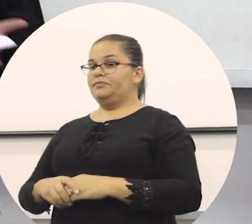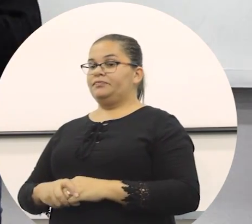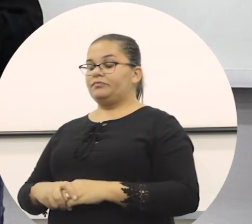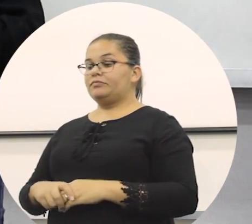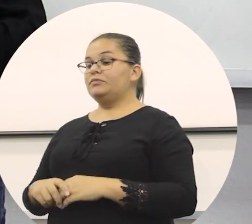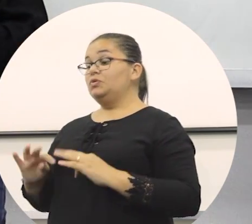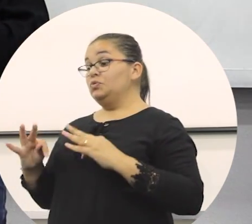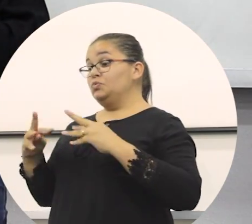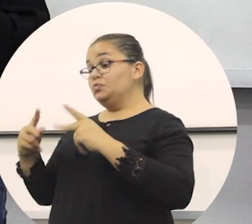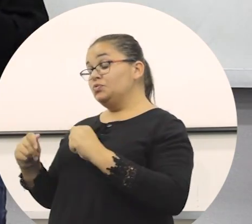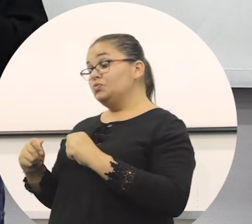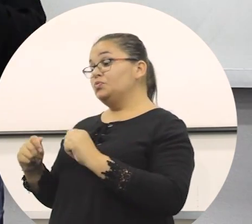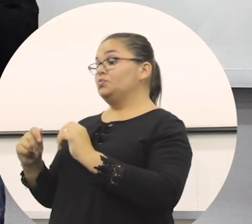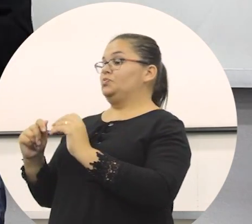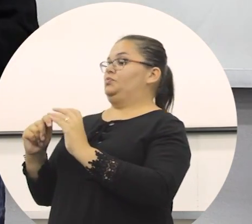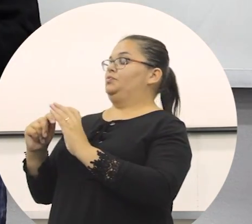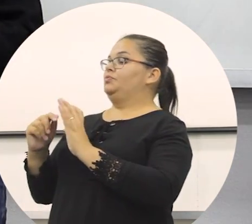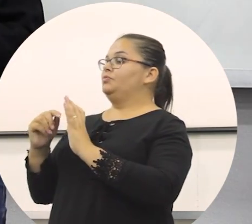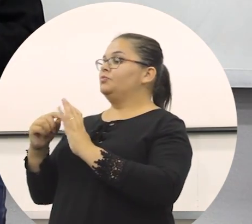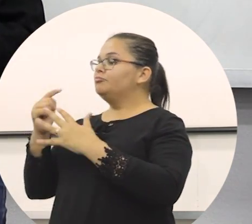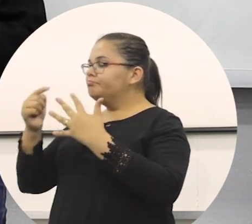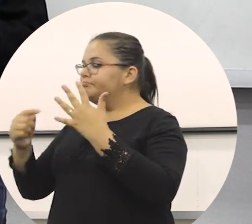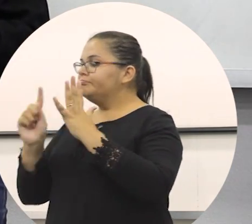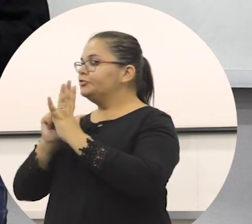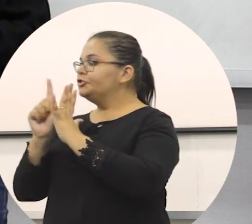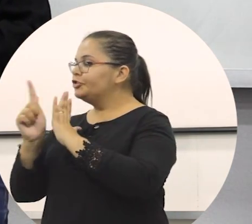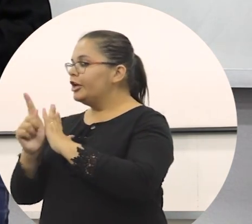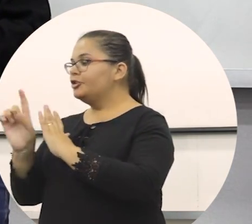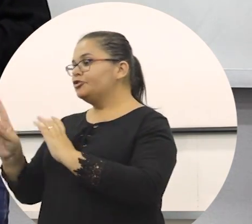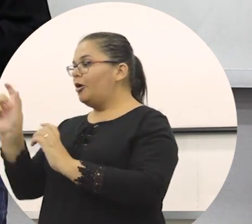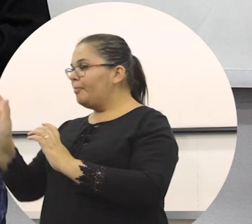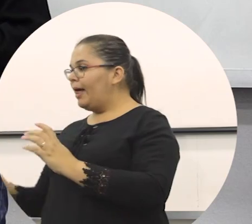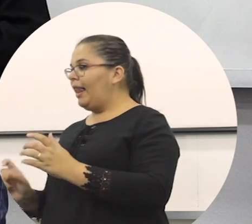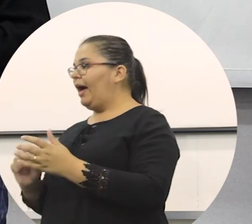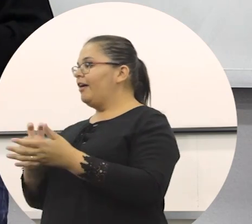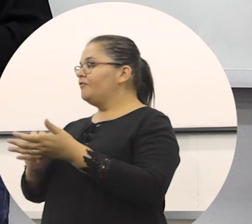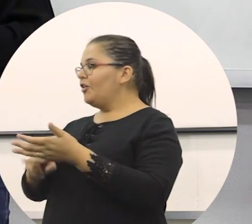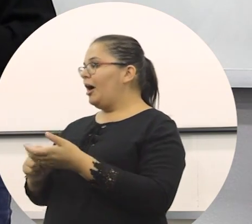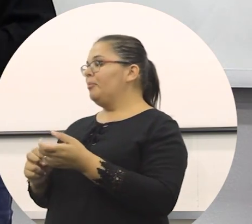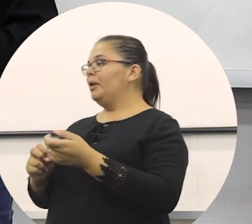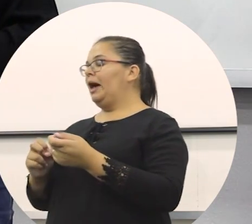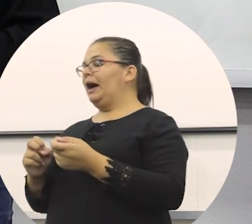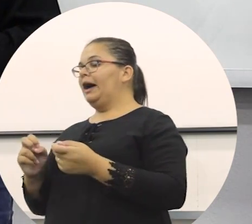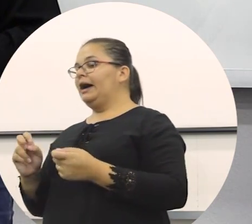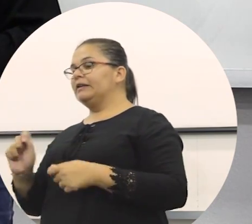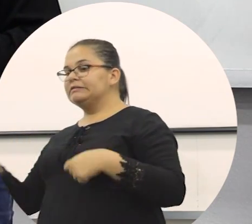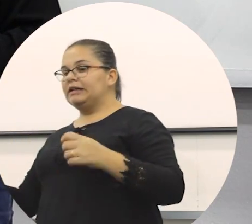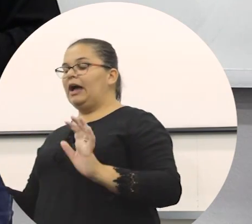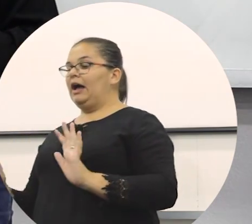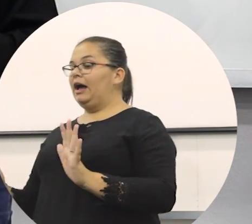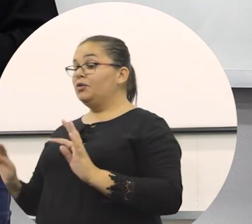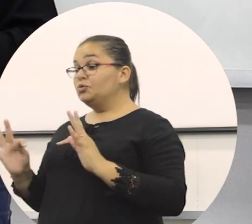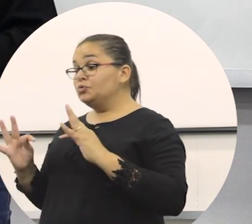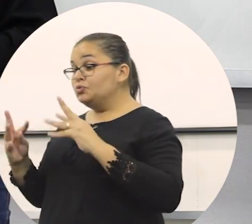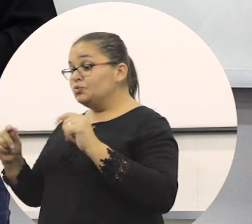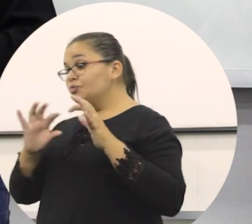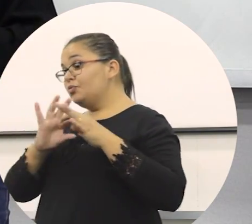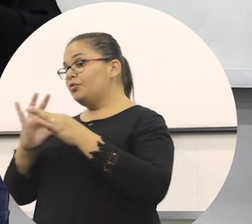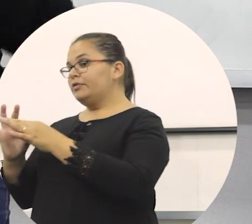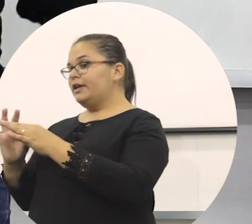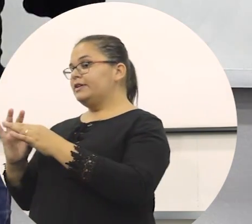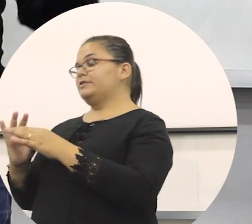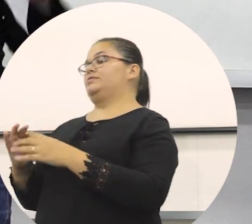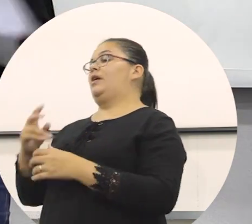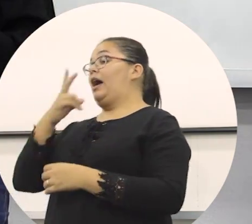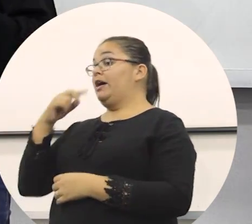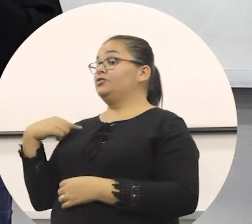que envolvia a questão do gênero, não apenas as palavras. Então, não sei, acho que é uma discussão para a gente pensar também, para levar para o grupo de